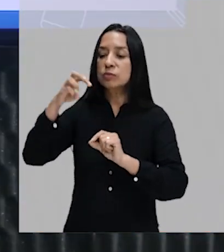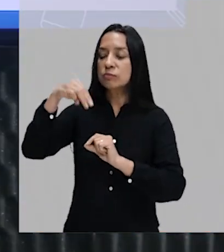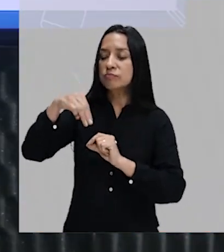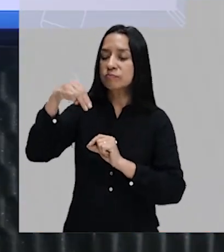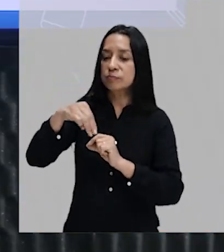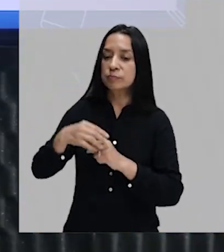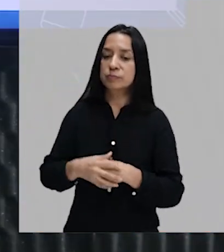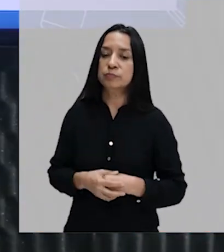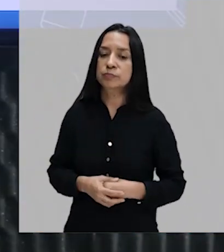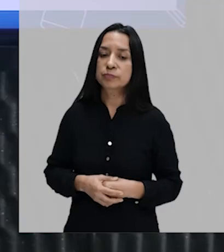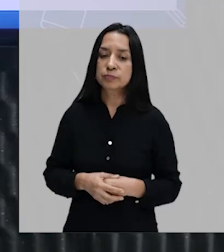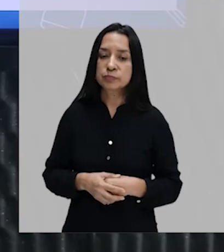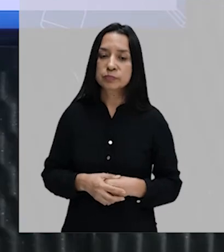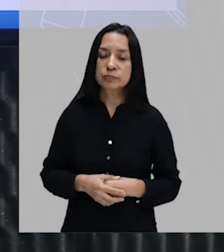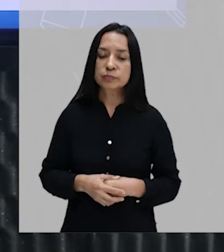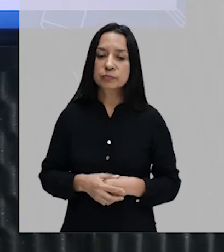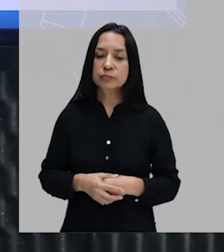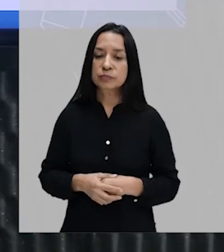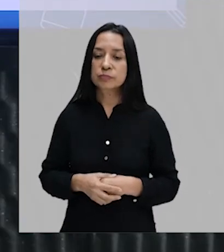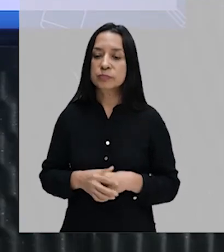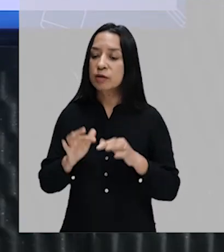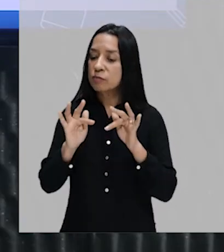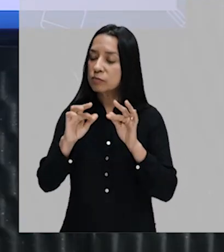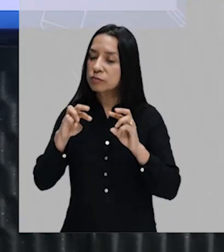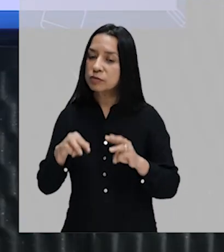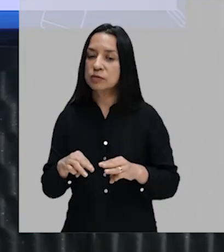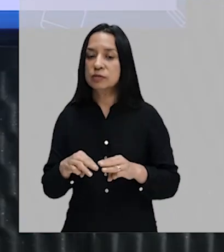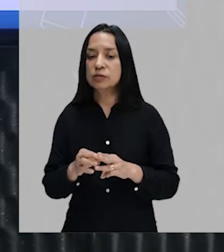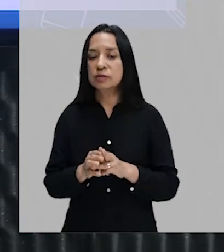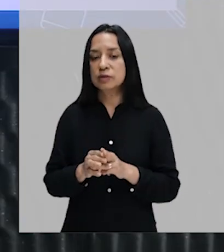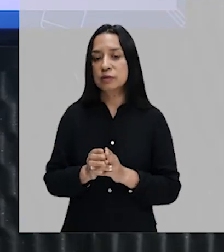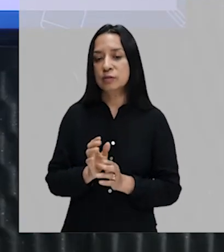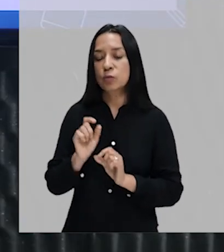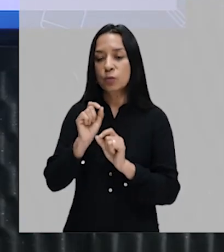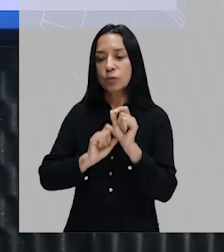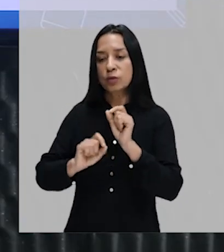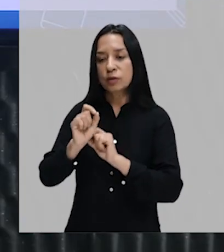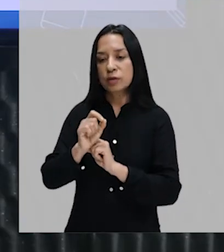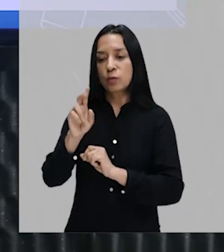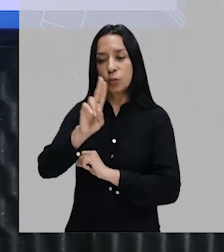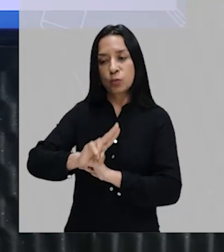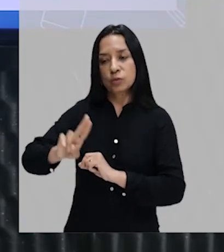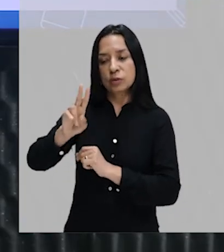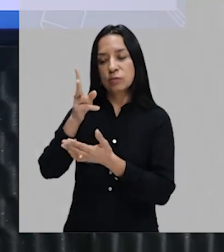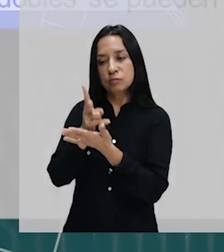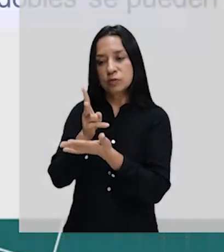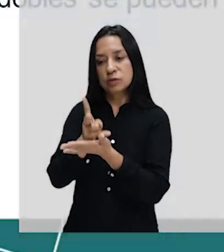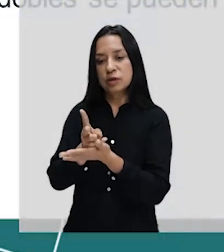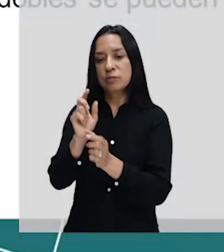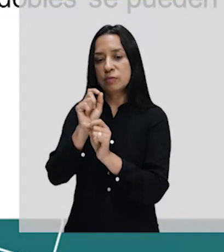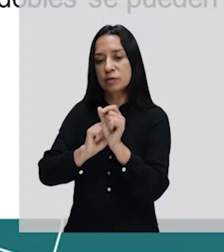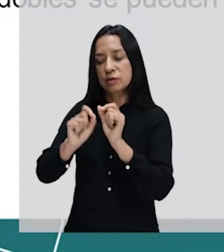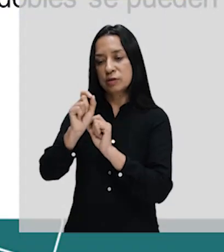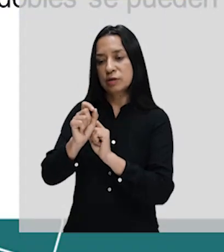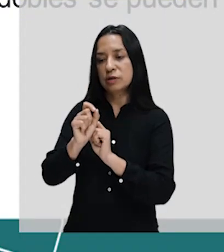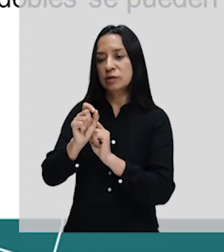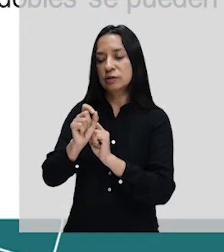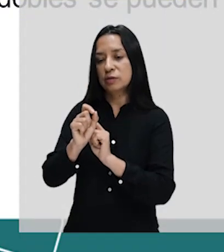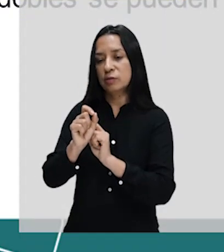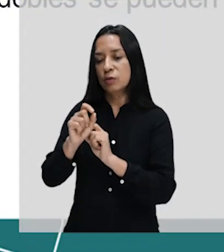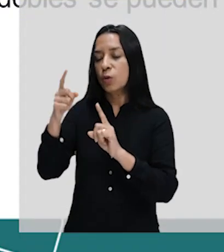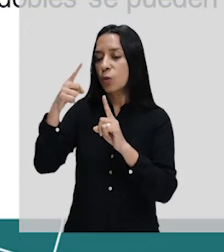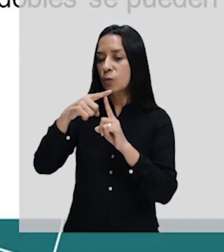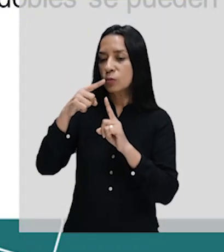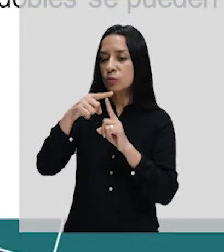matemática. E, para finalizar, os signos ortográficos, né, que nós utilizamos sempre e que se consideram um